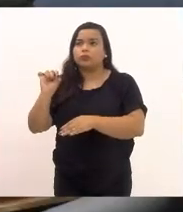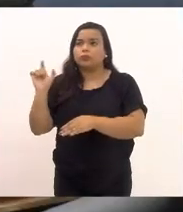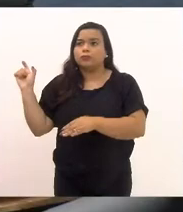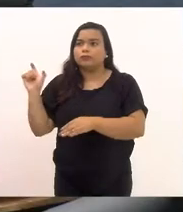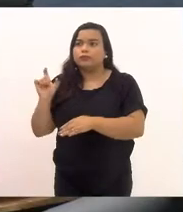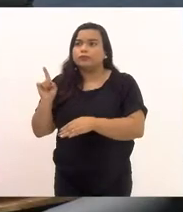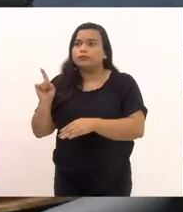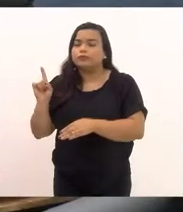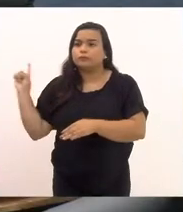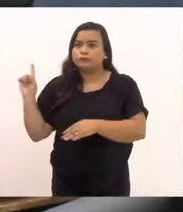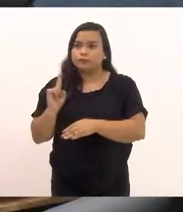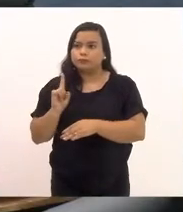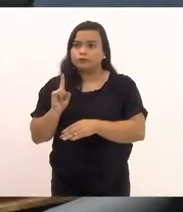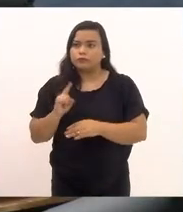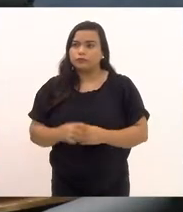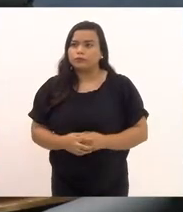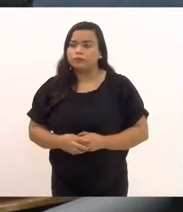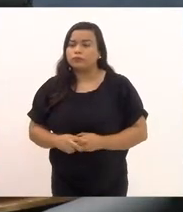Marcelo Dino.